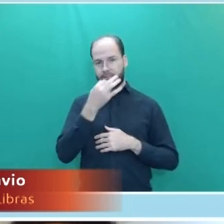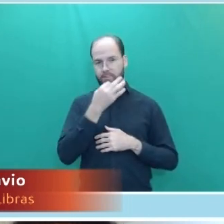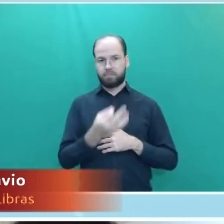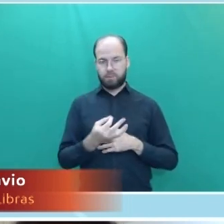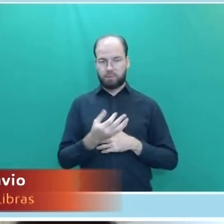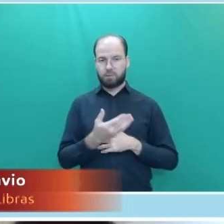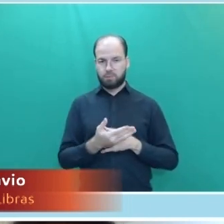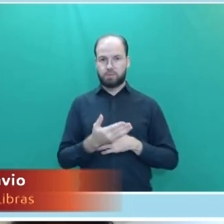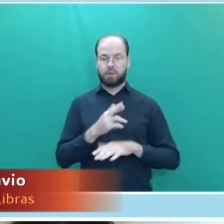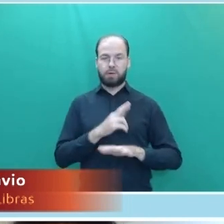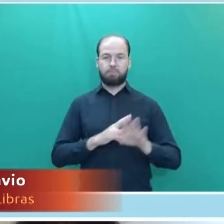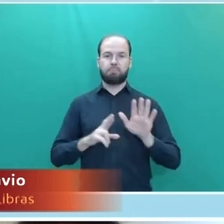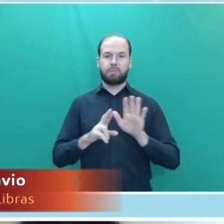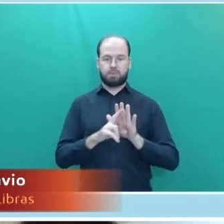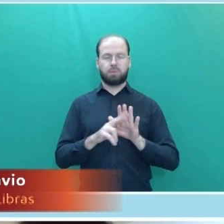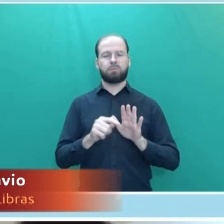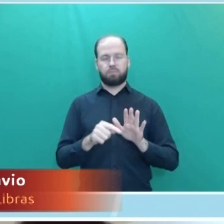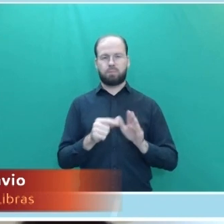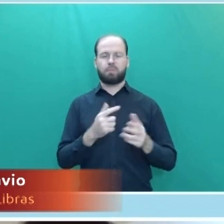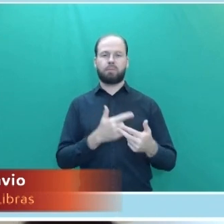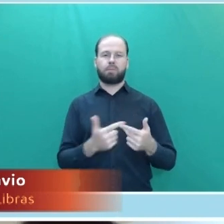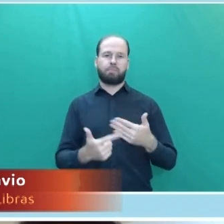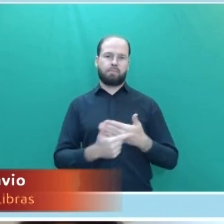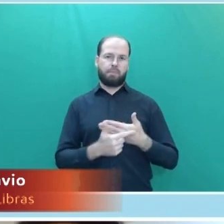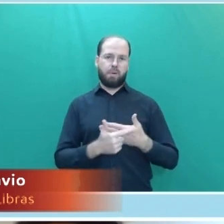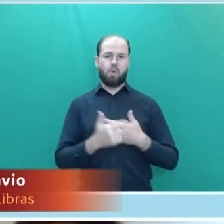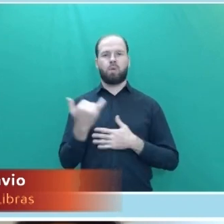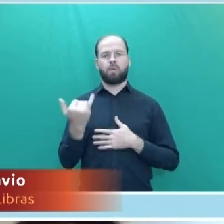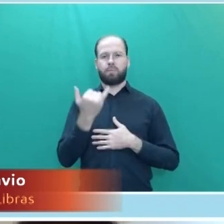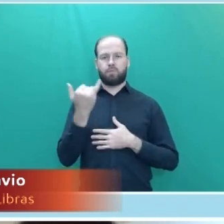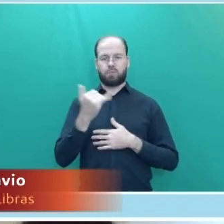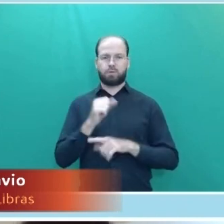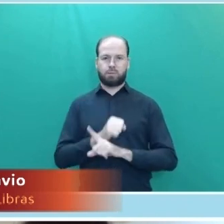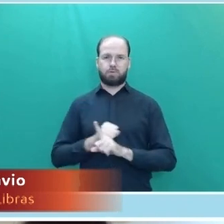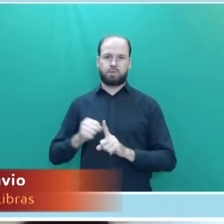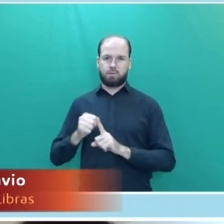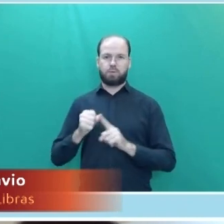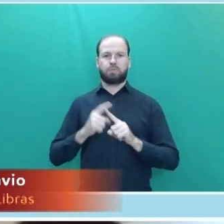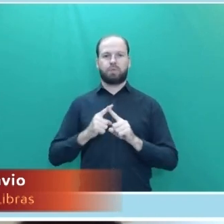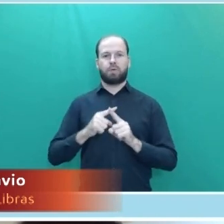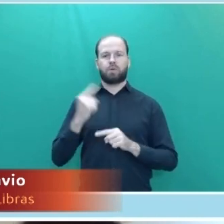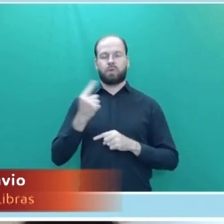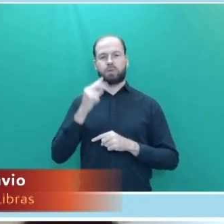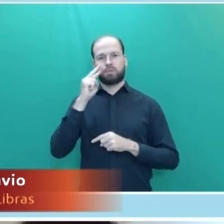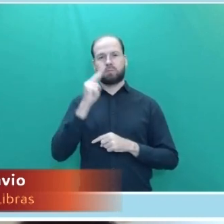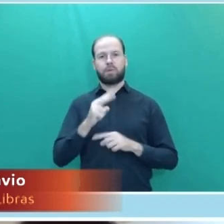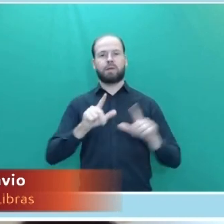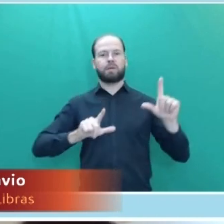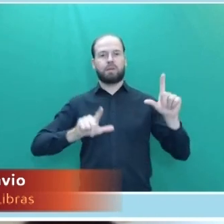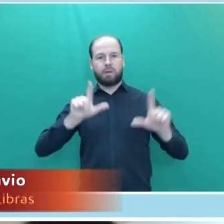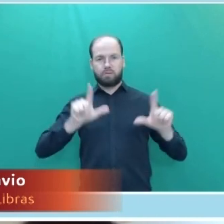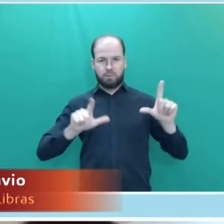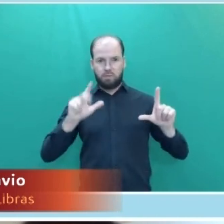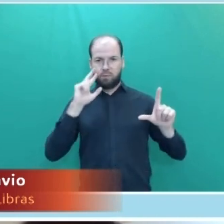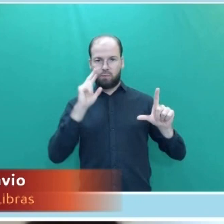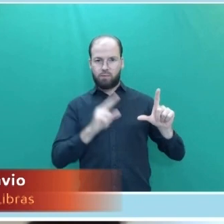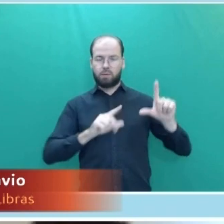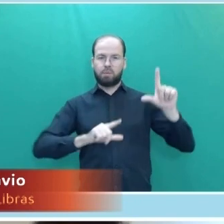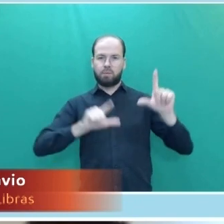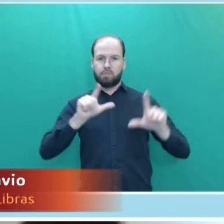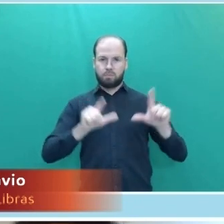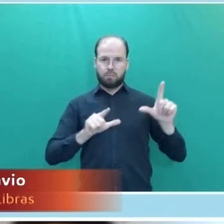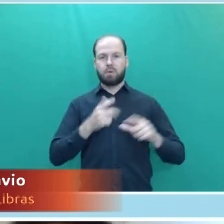a representação ela tem um papel muito importante na nossa sociedade, né? O que a gente vê na televisão, o que a gente vê na tela, vou